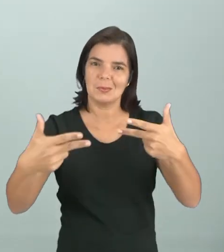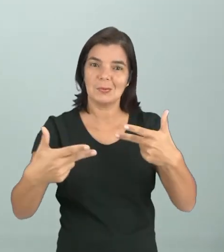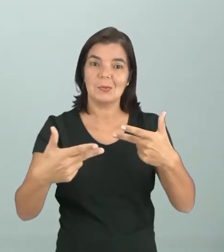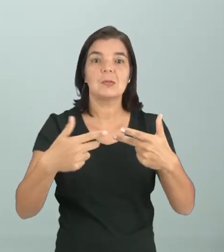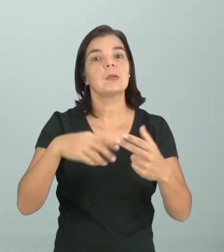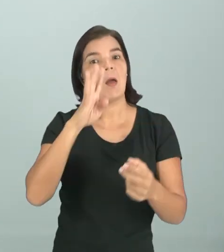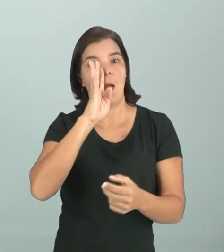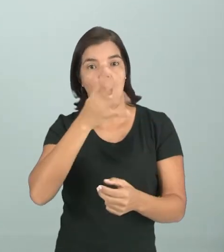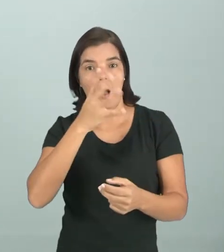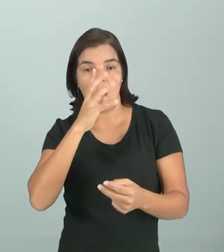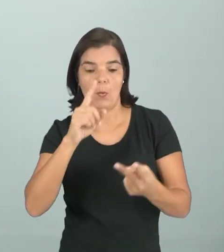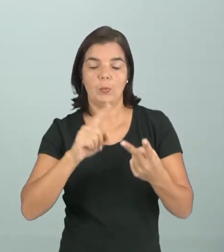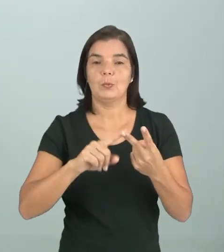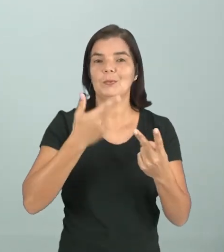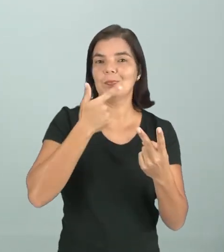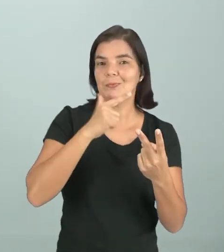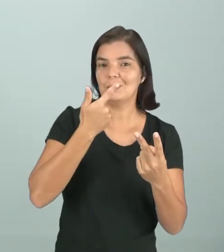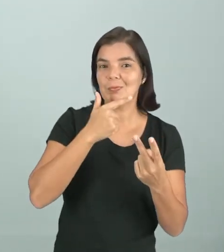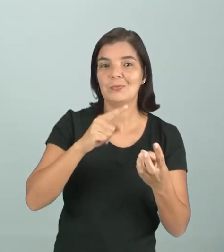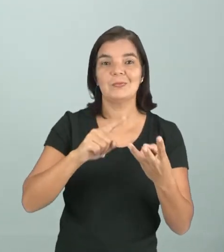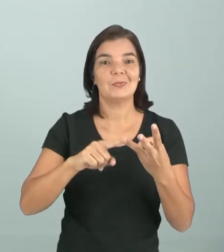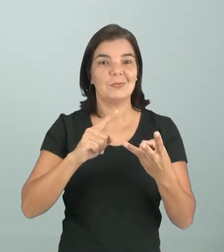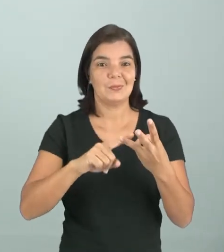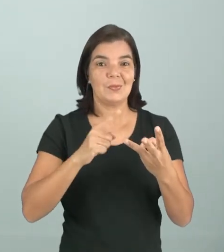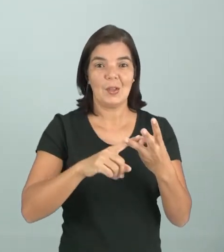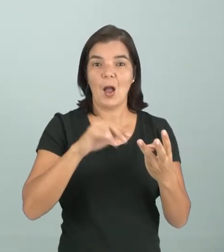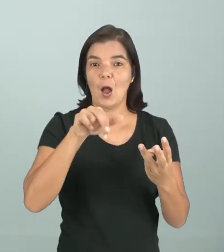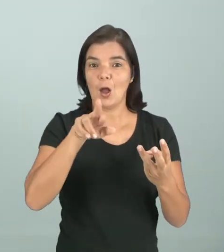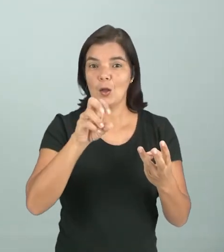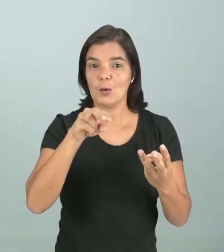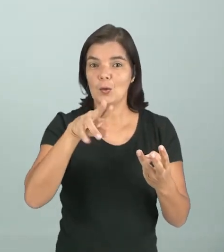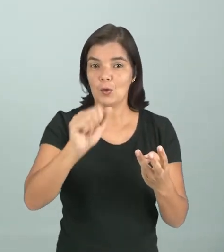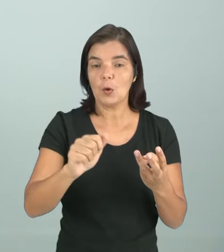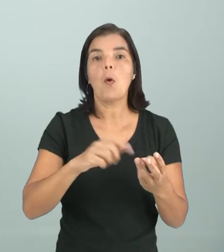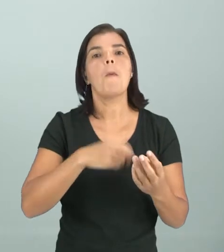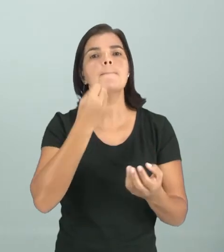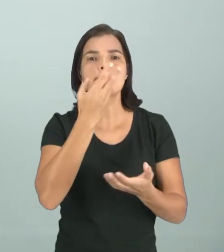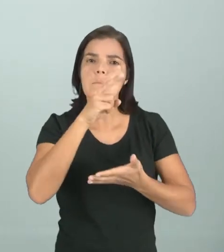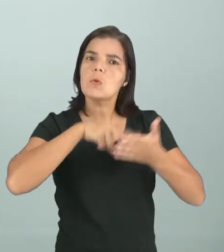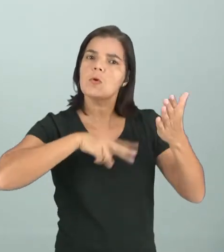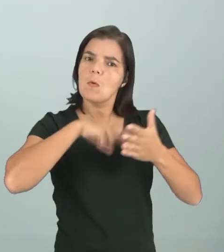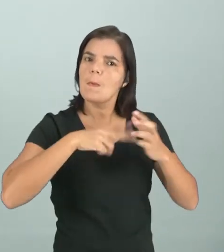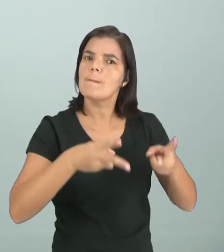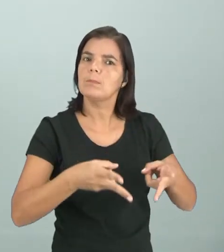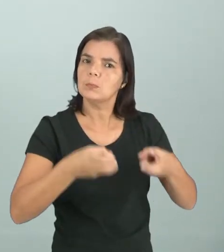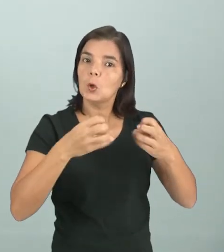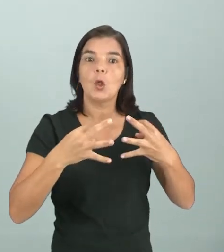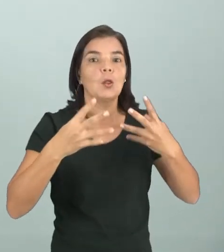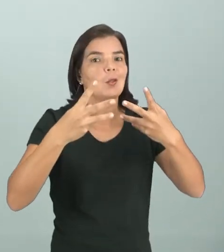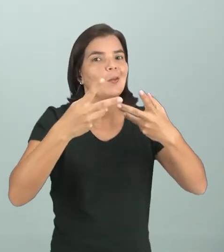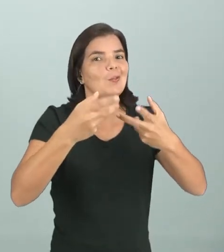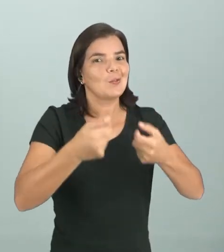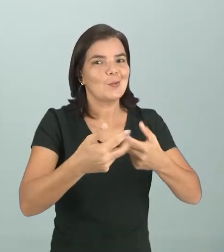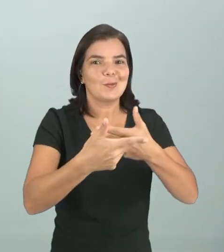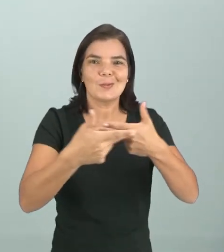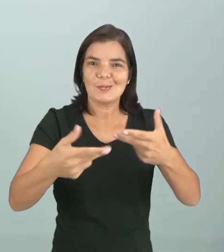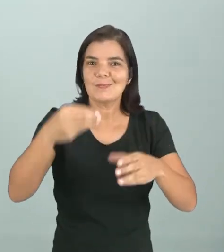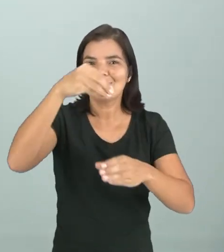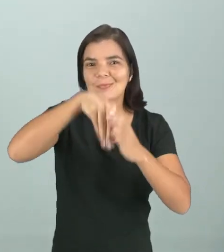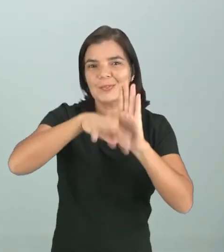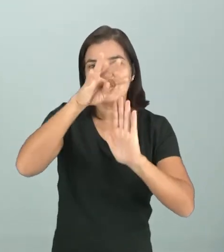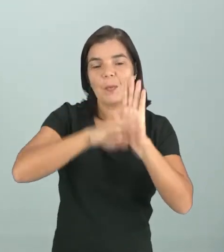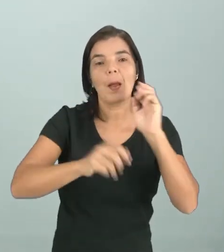a crítica, o humor e a ironia. Um bom leitor precisa perceber todos esses elementos para